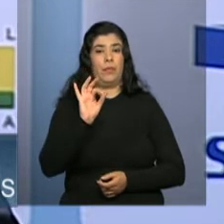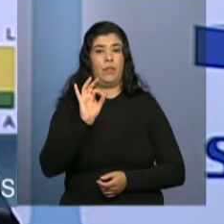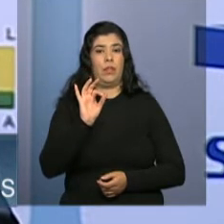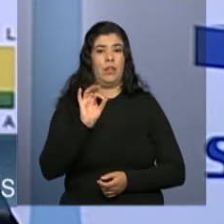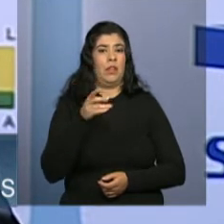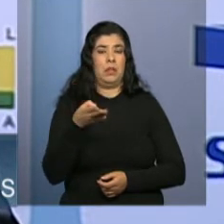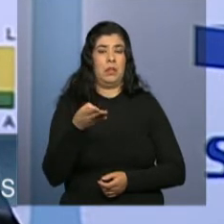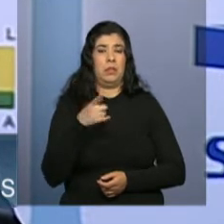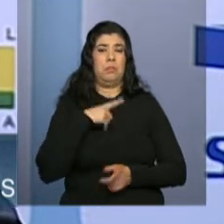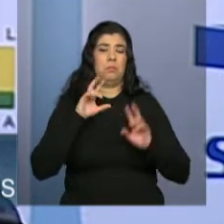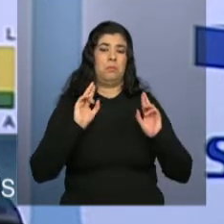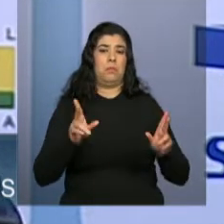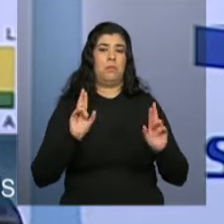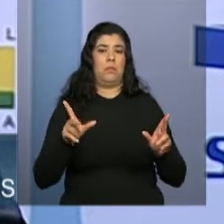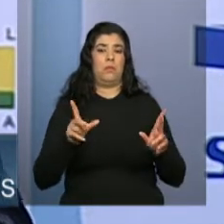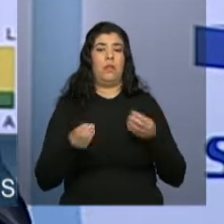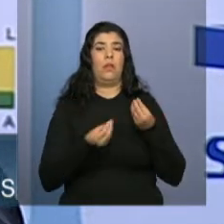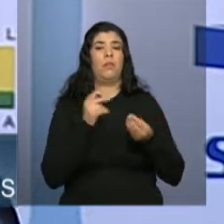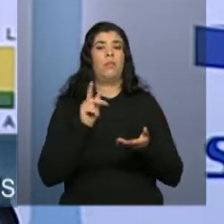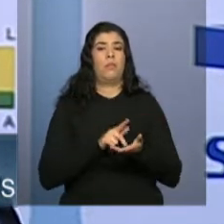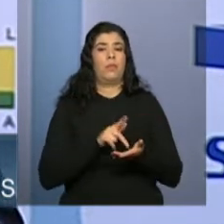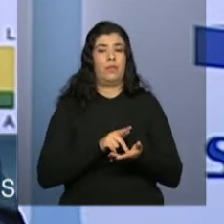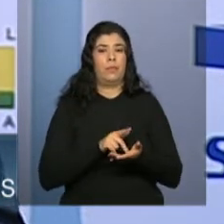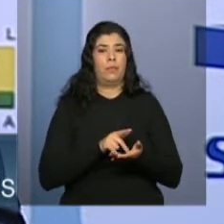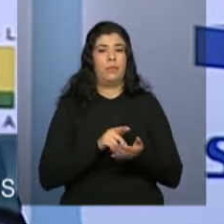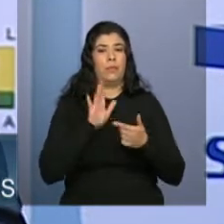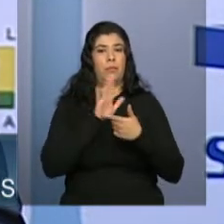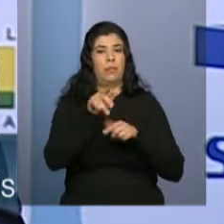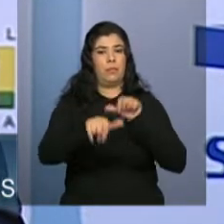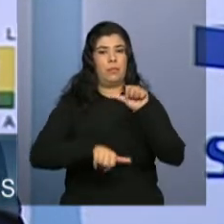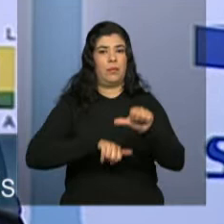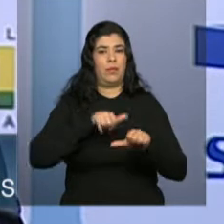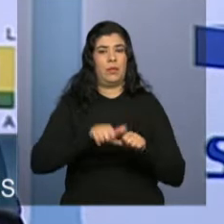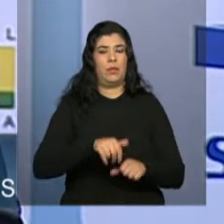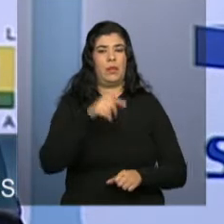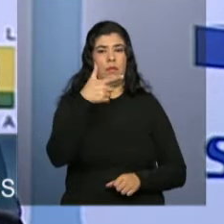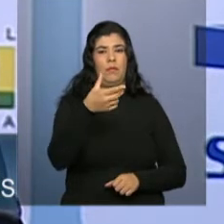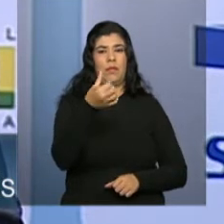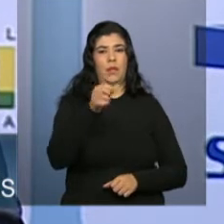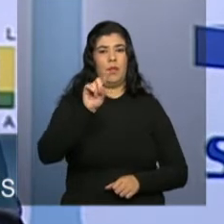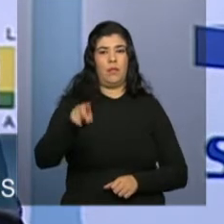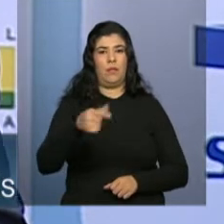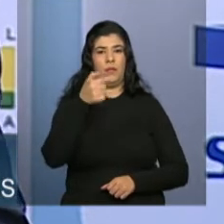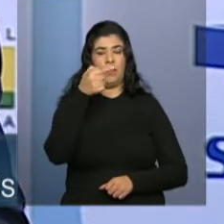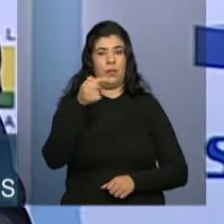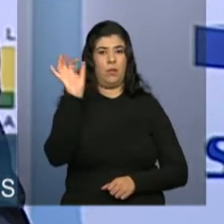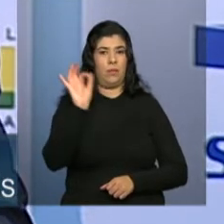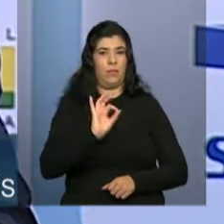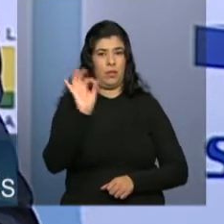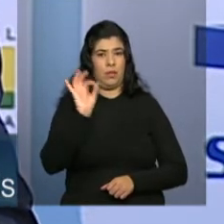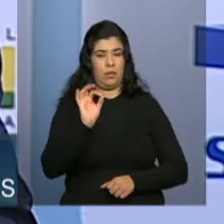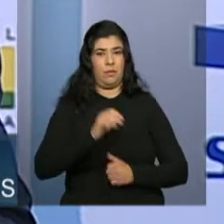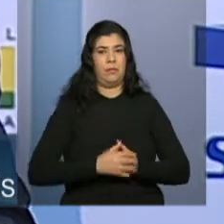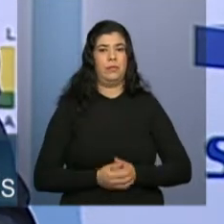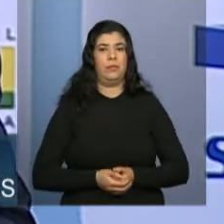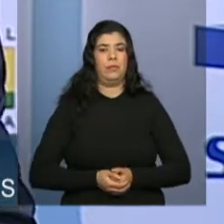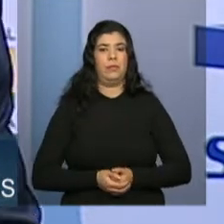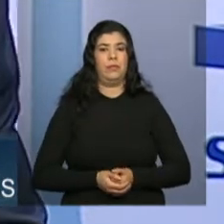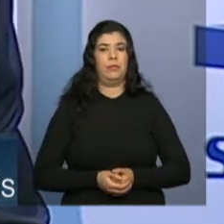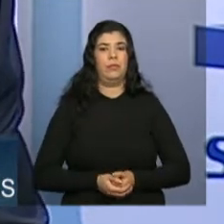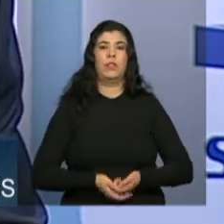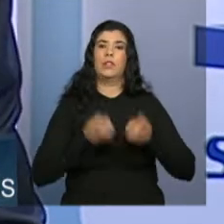também não reflete o que é o mercado vai para 26,7 na já no